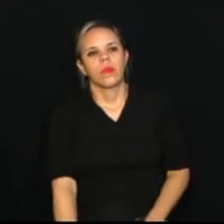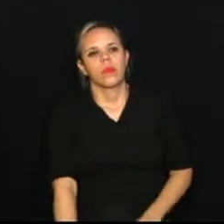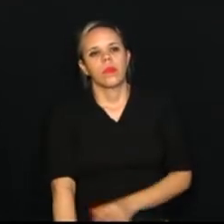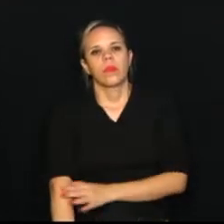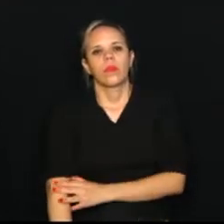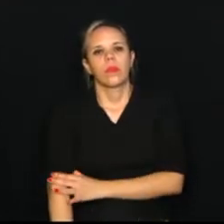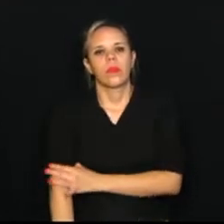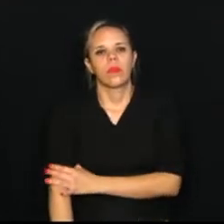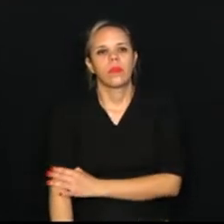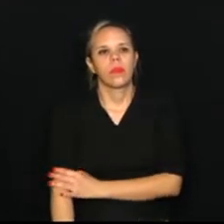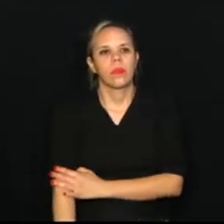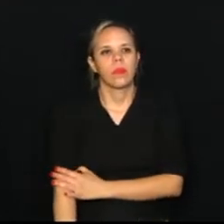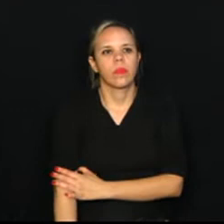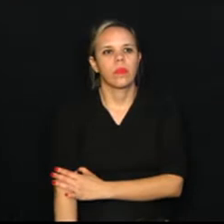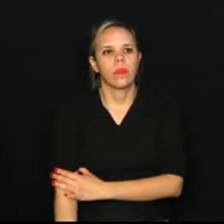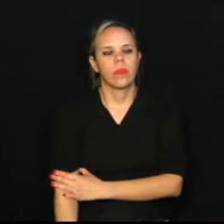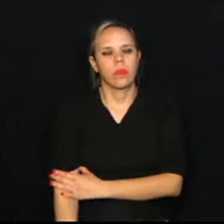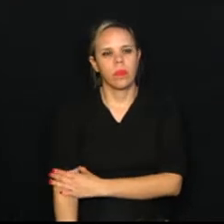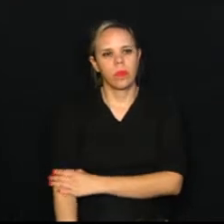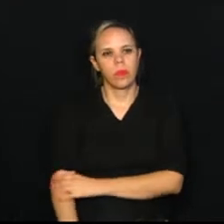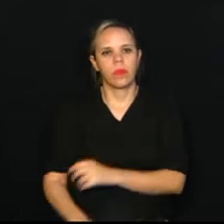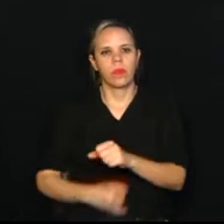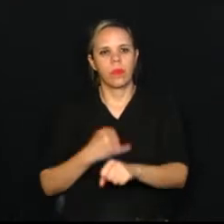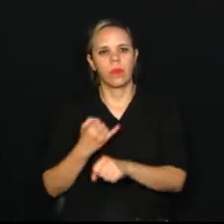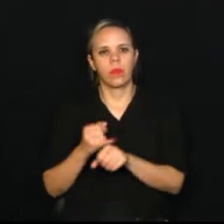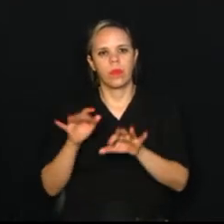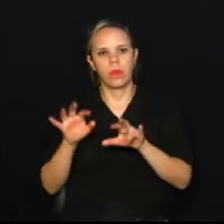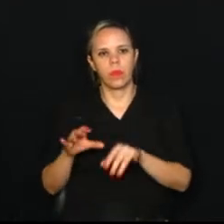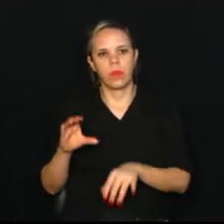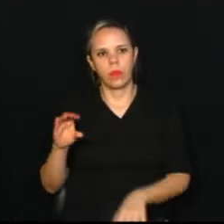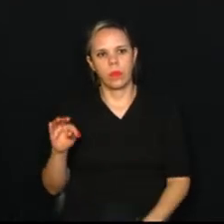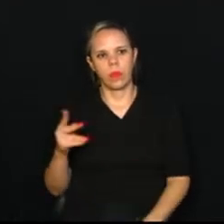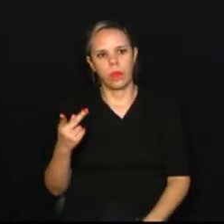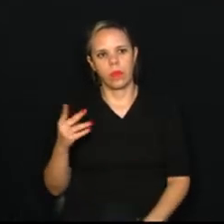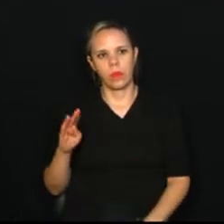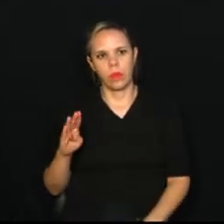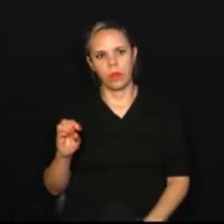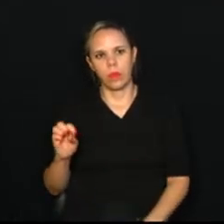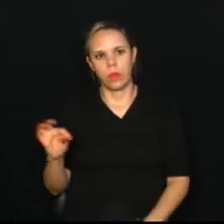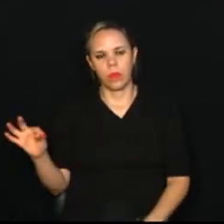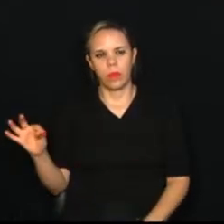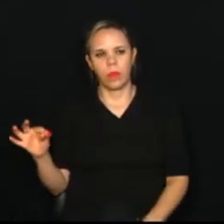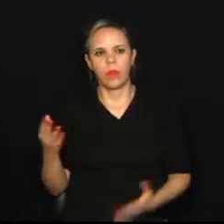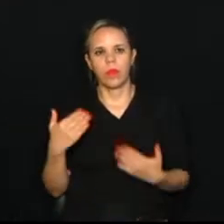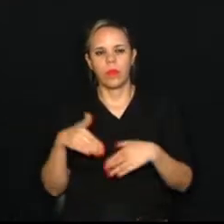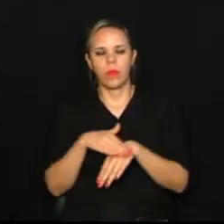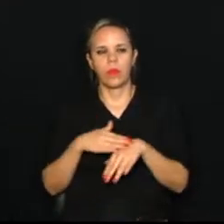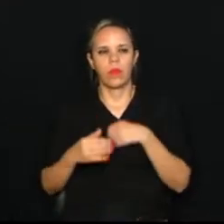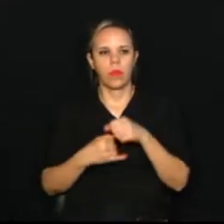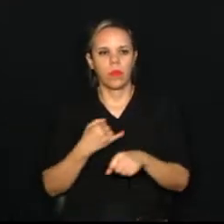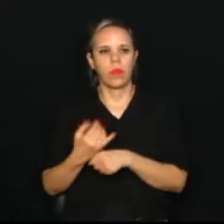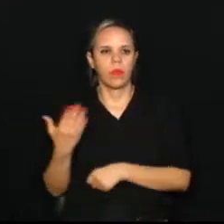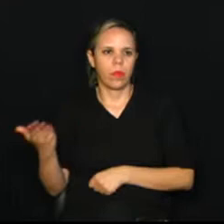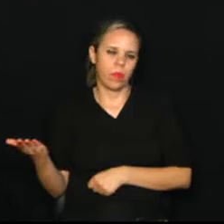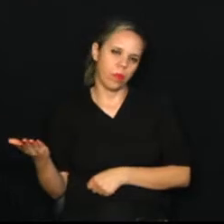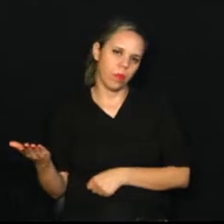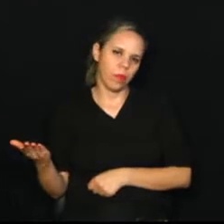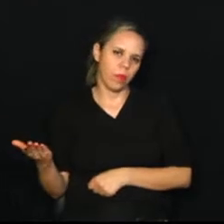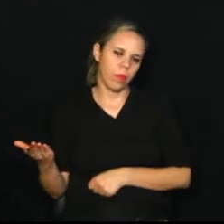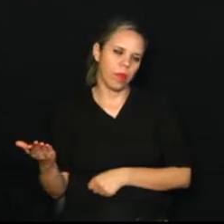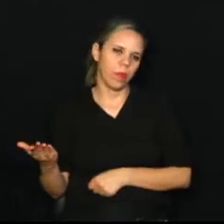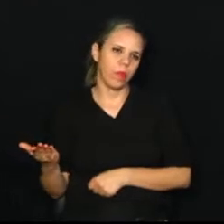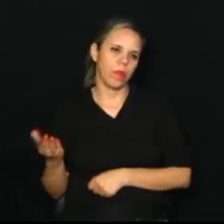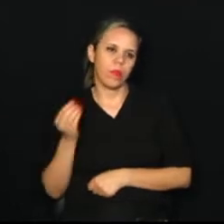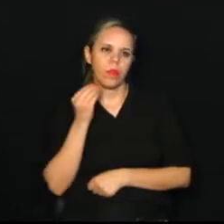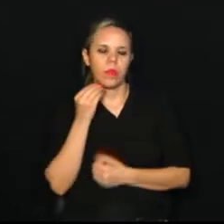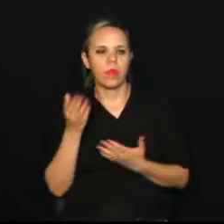O chatbot, eu não sei se todos sabem o que é isso. O chat significa conversação, significa um espaço